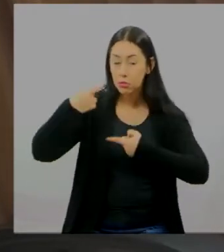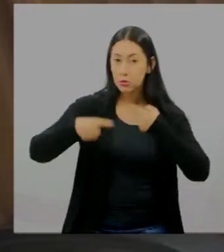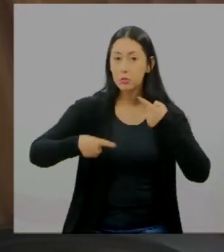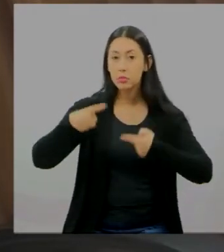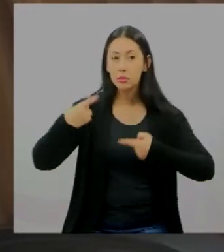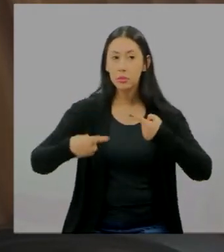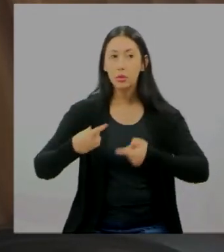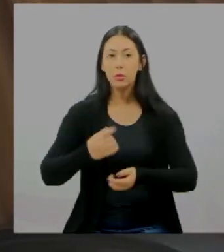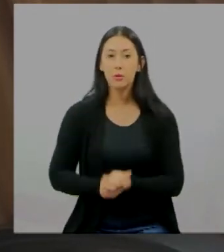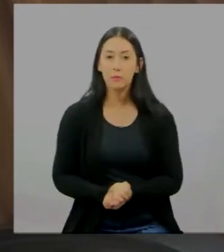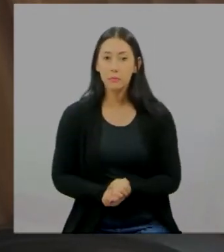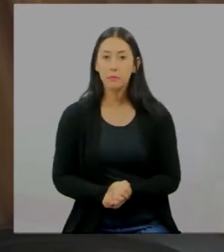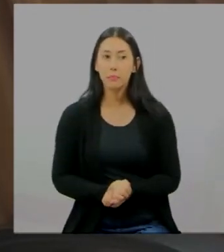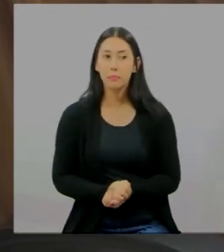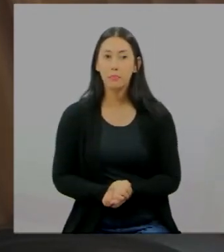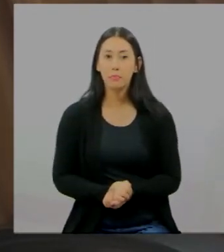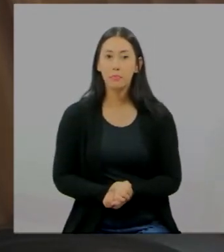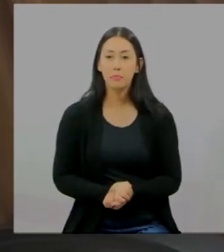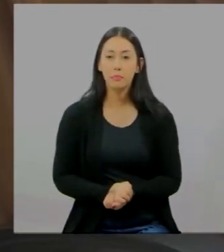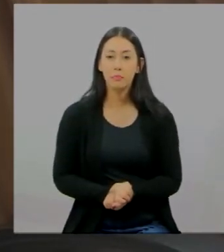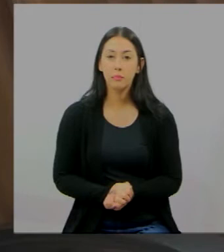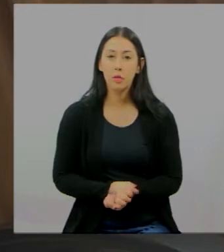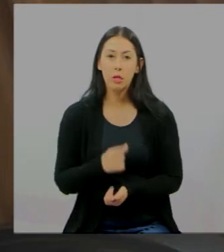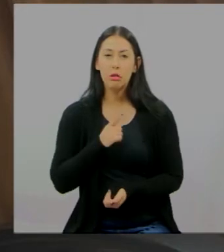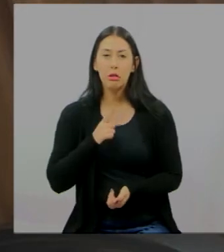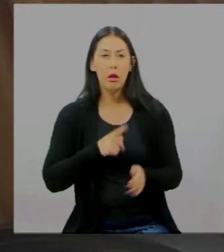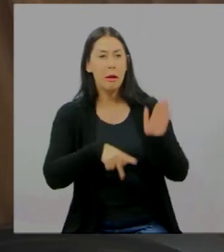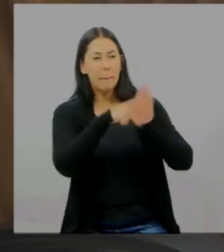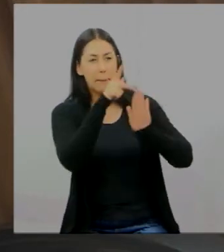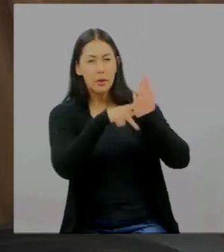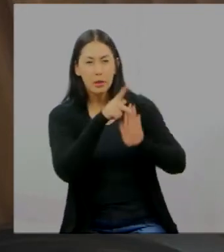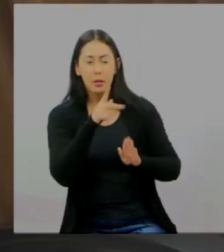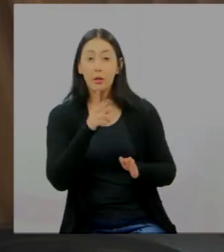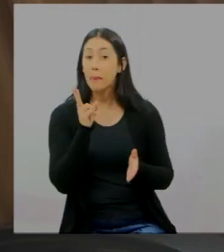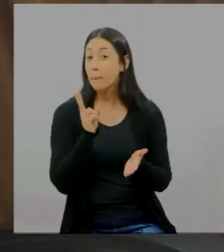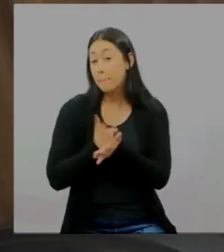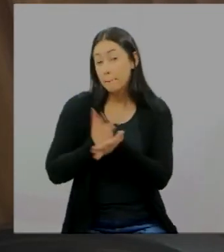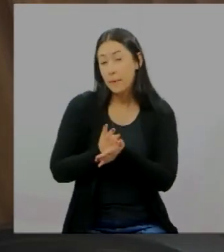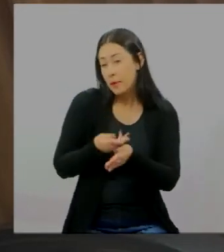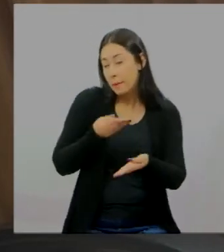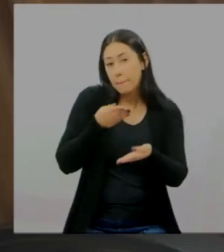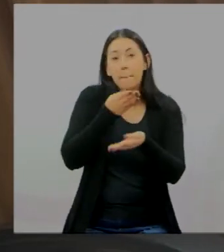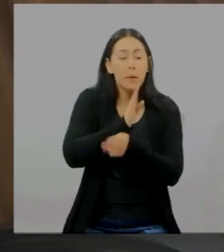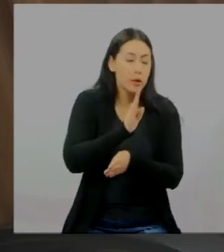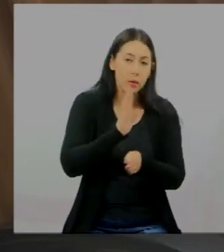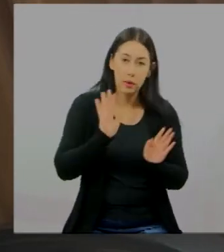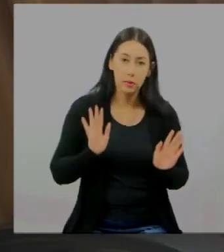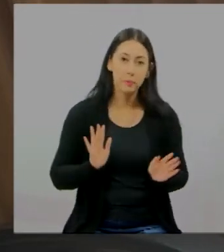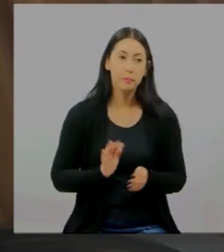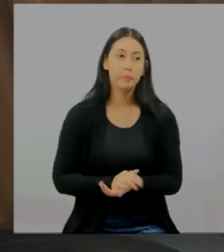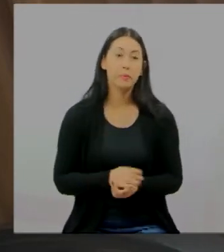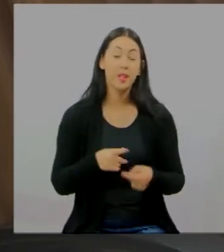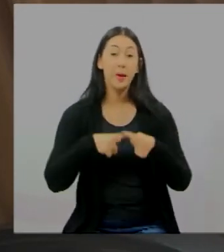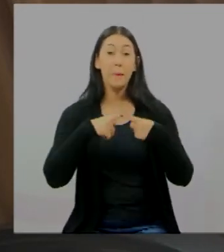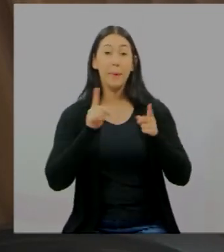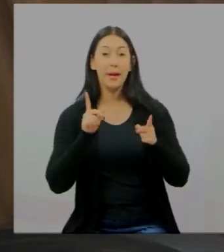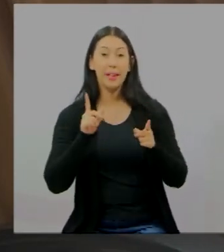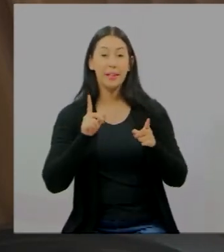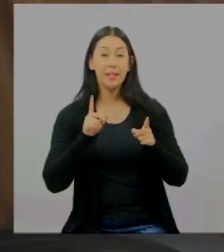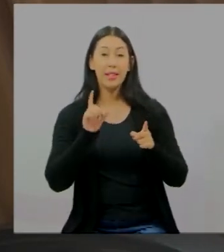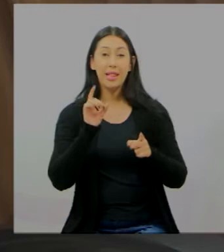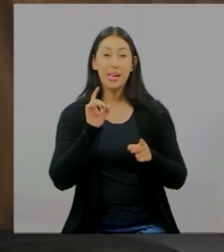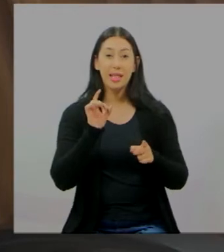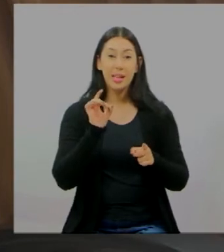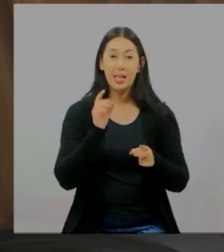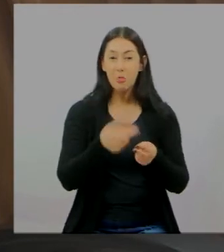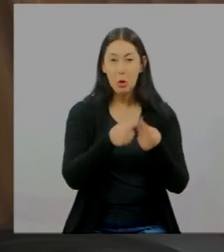em gestão, né? Muitas coisas, muitos projetos, nós gostaríamos mesmo que fosse aprovado, que fosse aceito, mas não depende só de todos